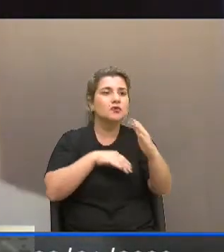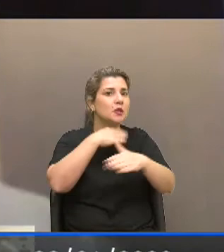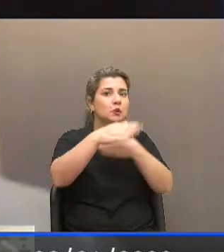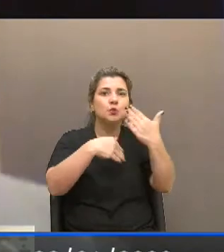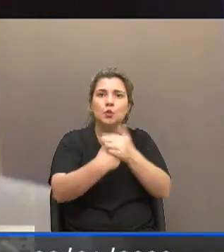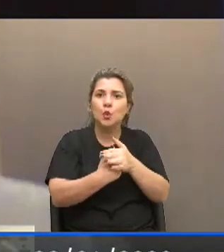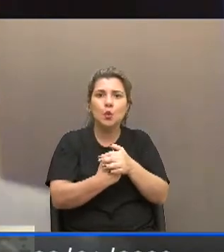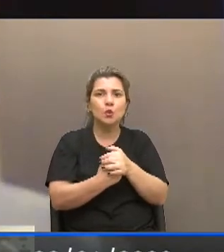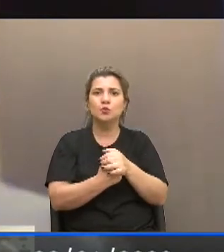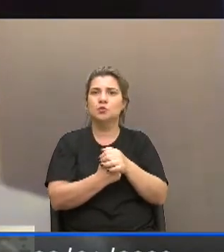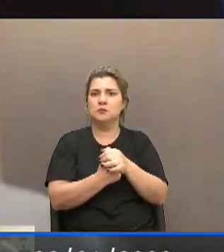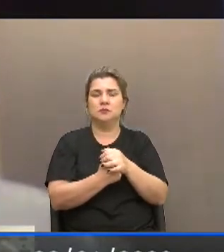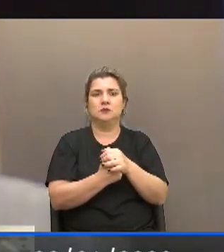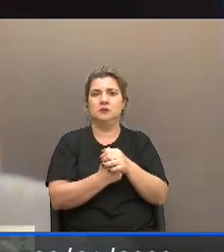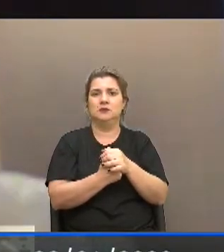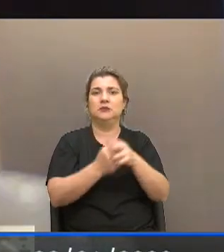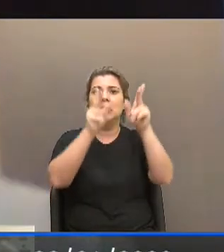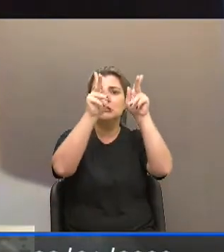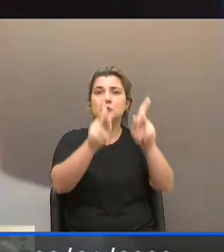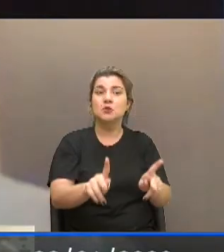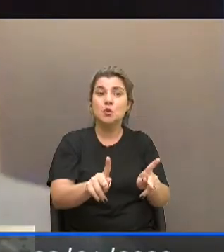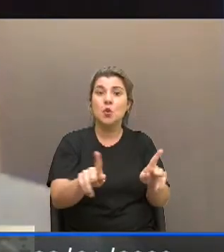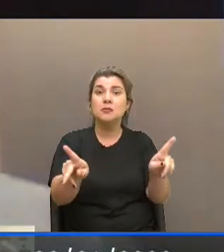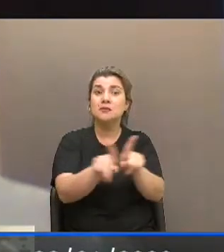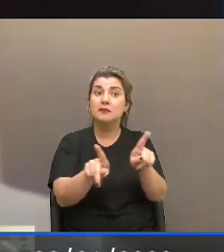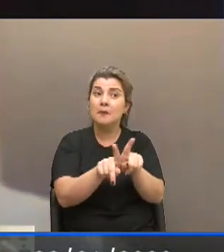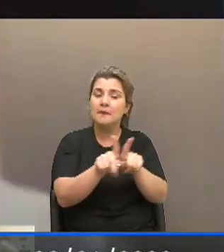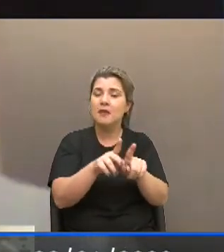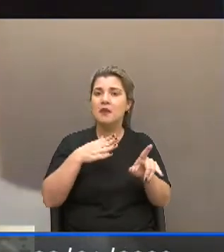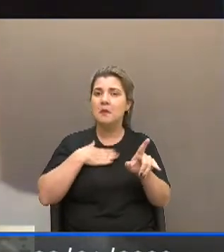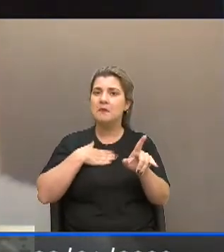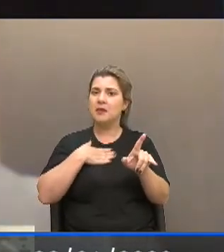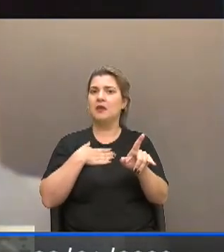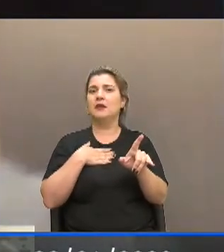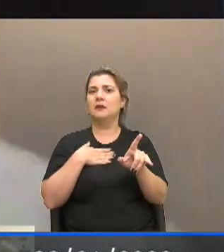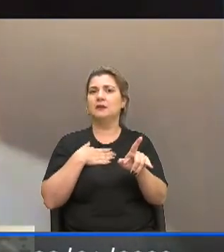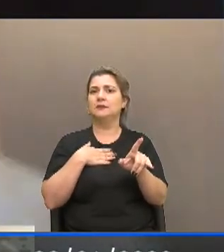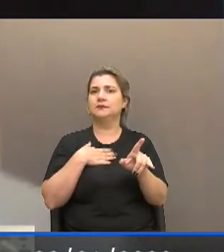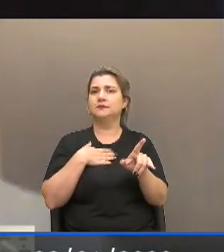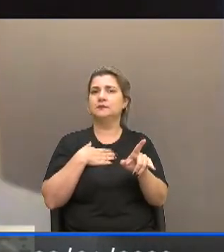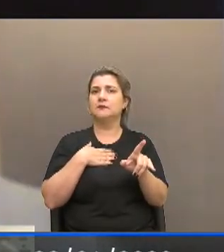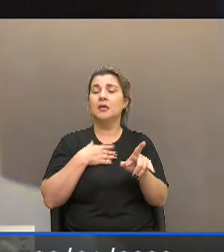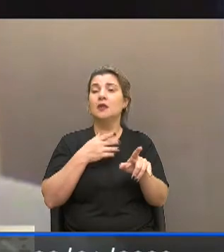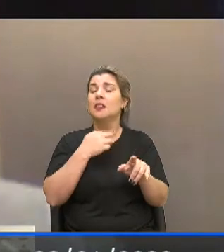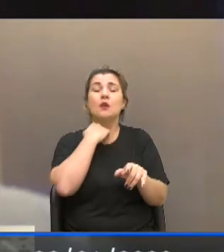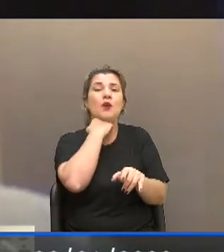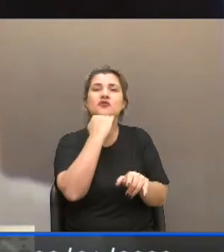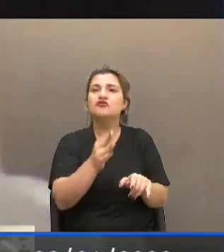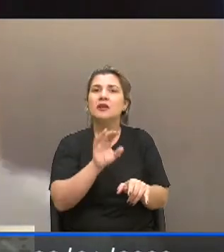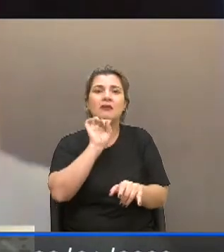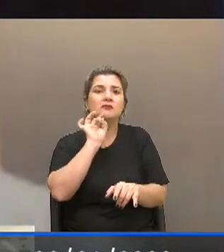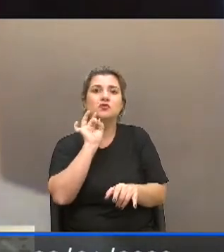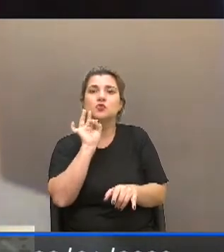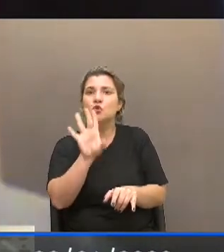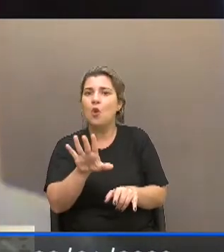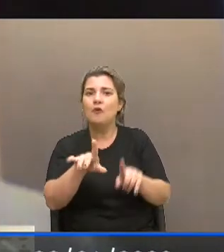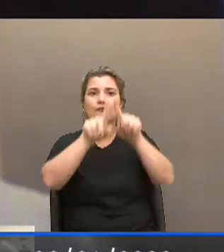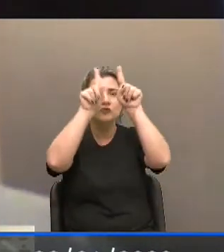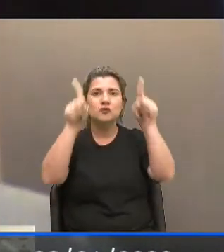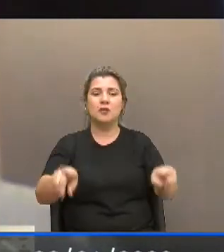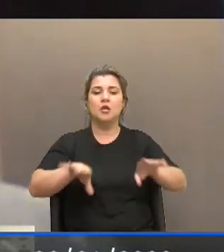outros. Não basta, eu venho batendo nisso, não basta um caixa de supermercado estar de máscara, o farmacêutico está de